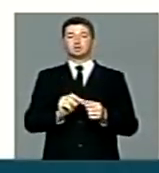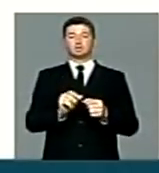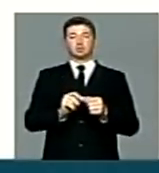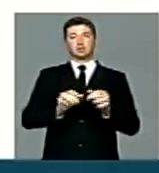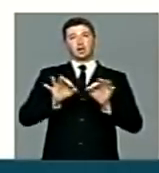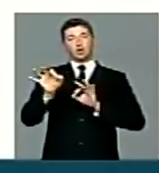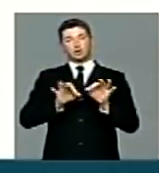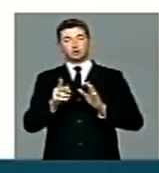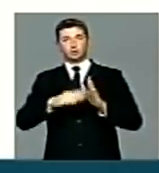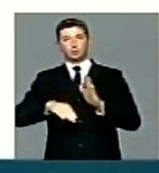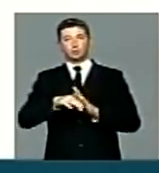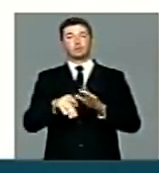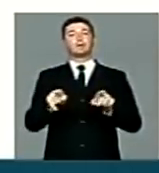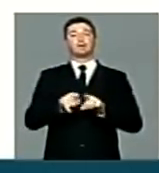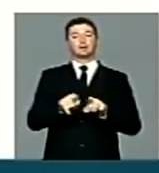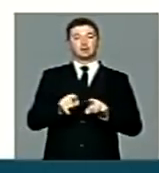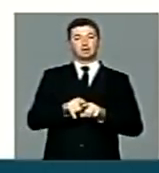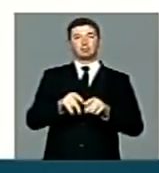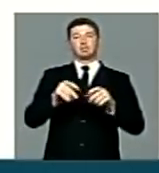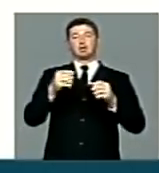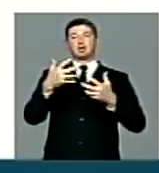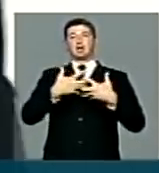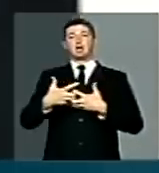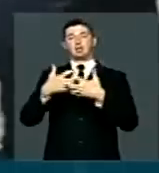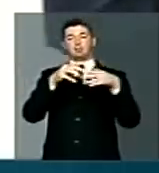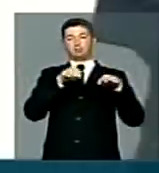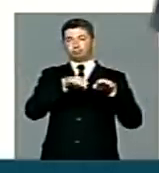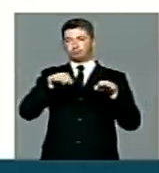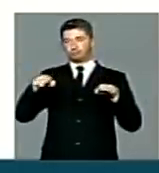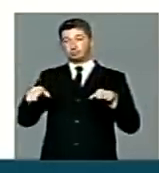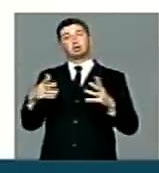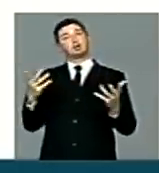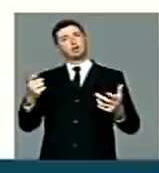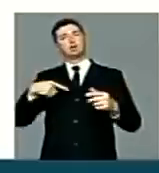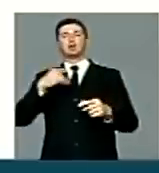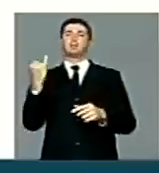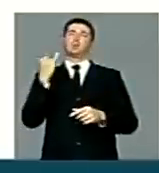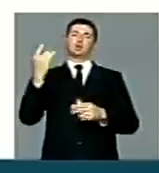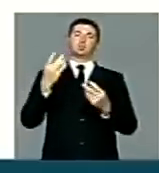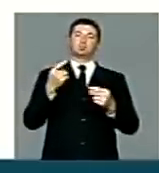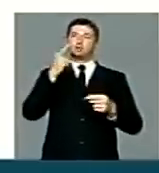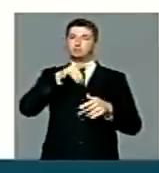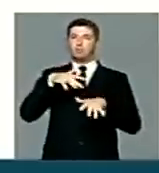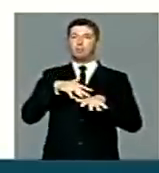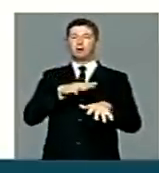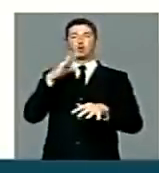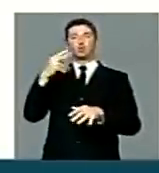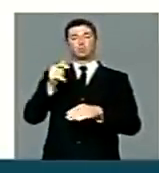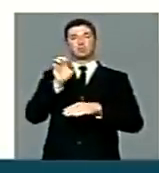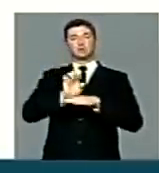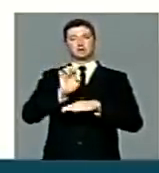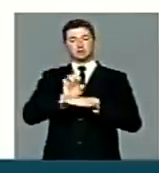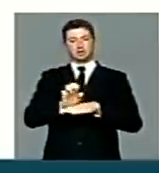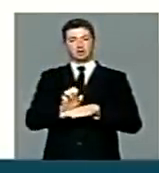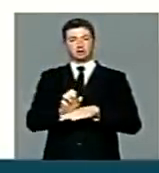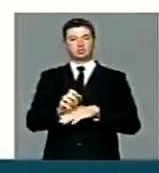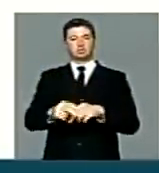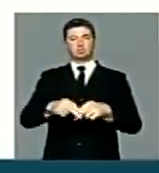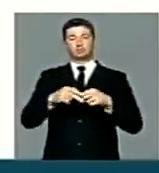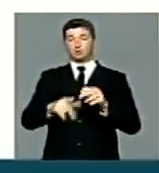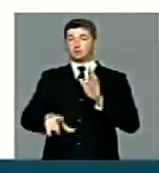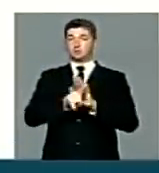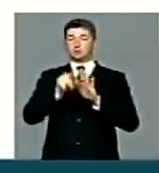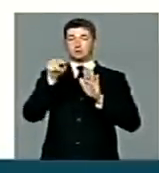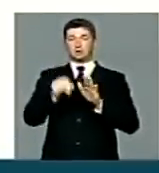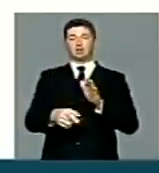logística principalmente para estacionar os caminhões Enfim então é muito importante nós mobilizarmos todos os estados brasileiros é referente a essa lei